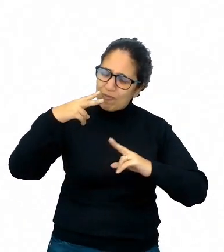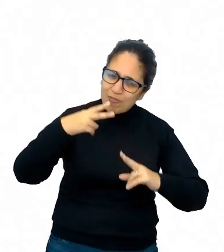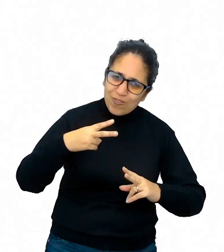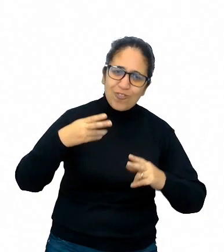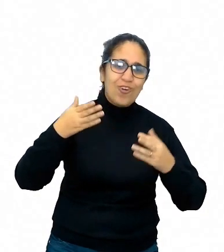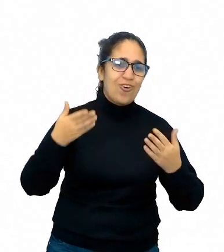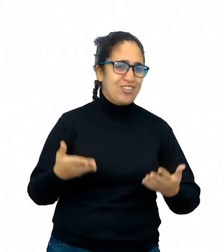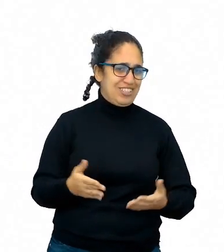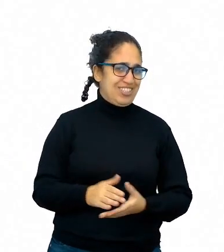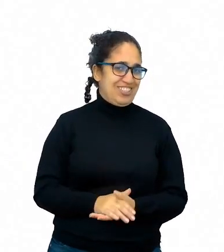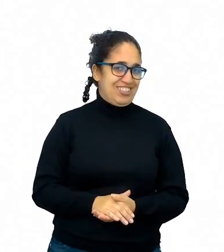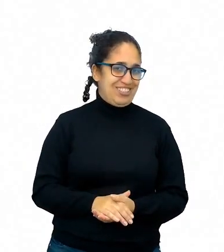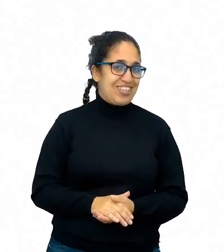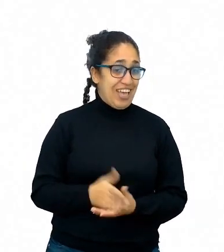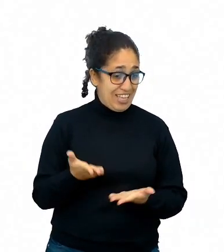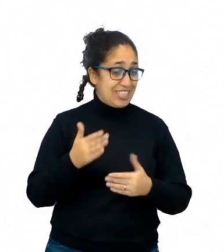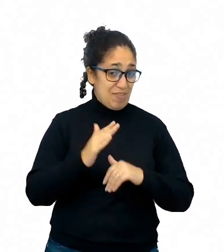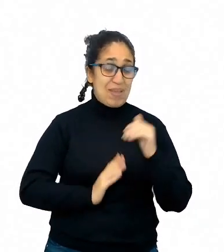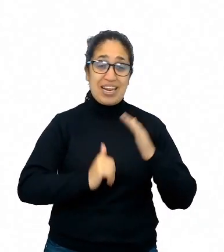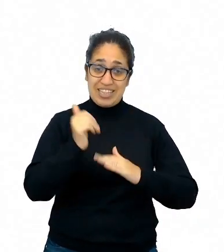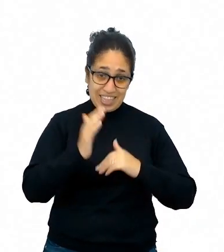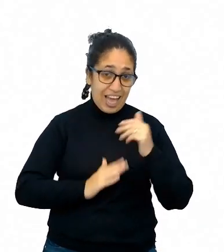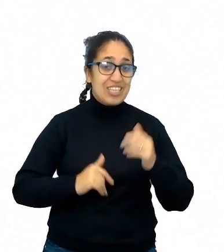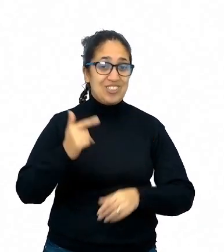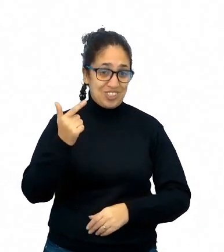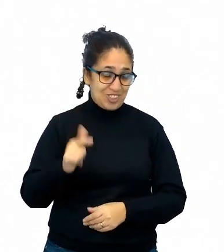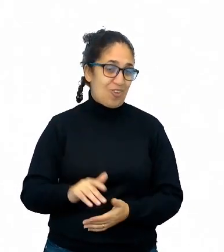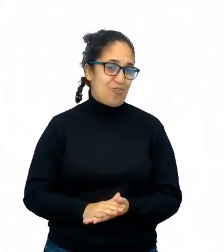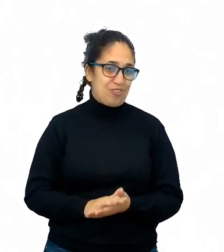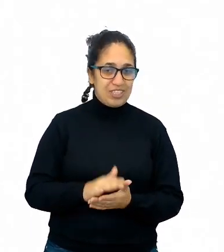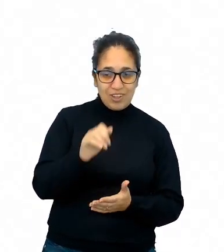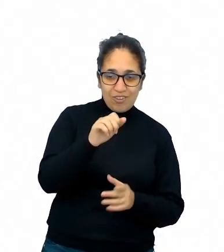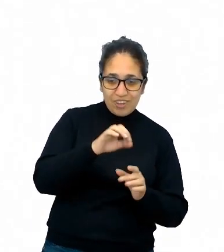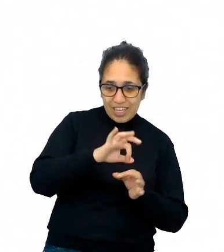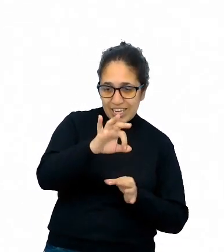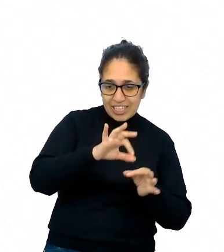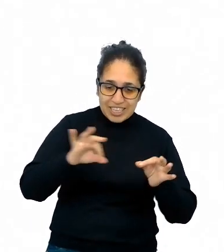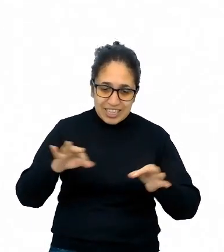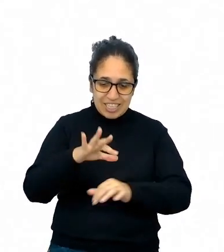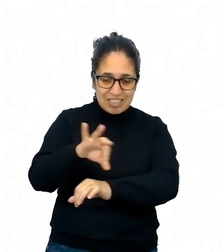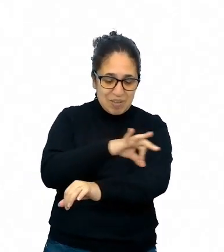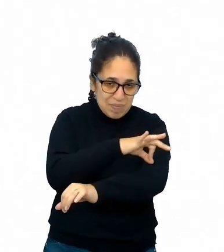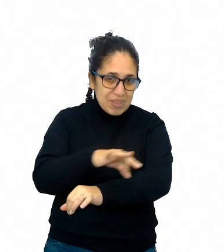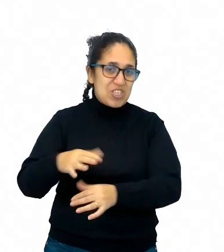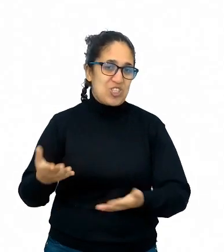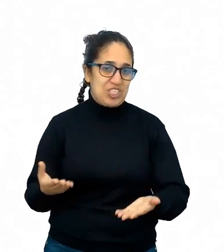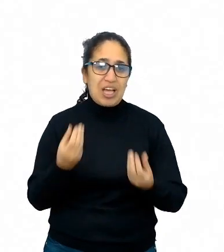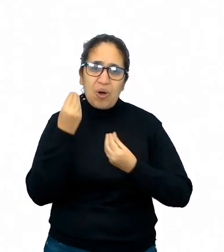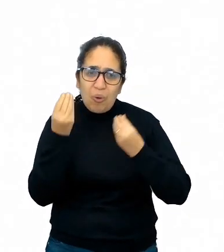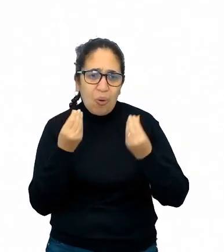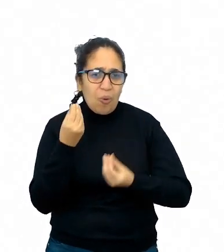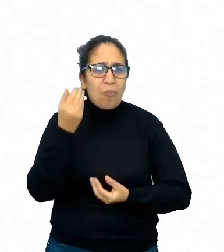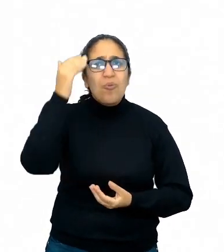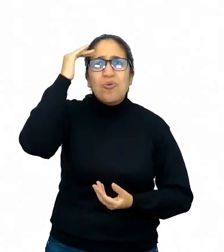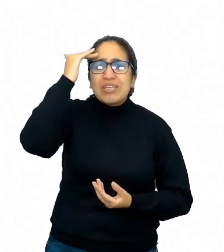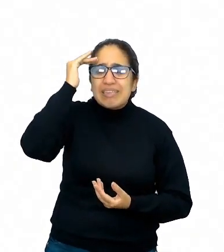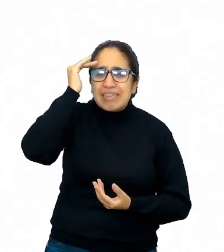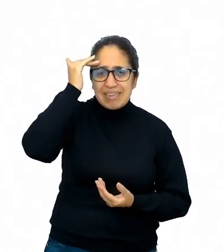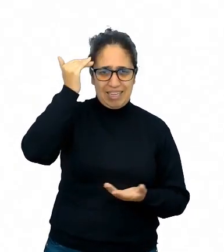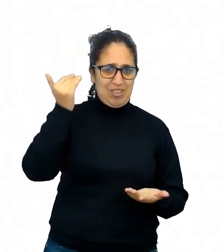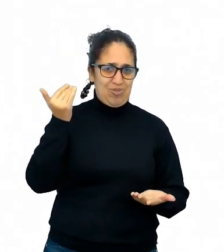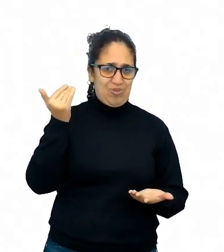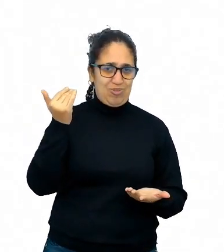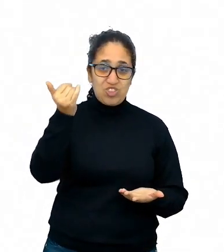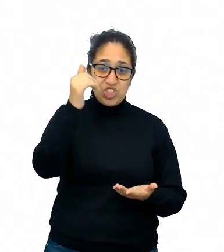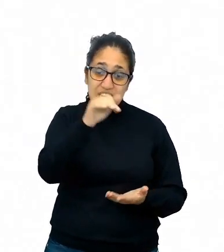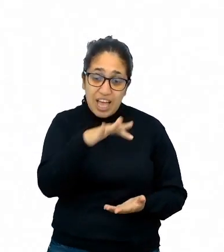né, essa habilidade, né, que são sobre as grandezas e medidas. Como é que eu entendo essa grandeza de medida quando eu estou falando